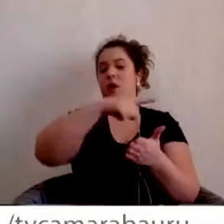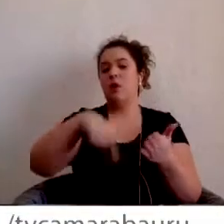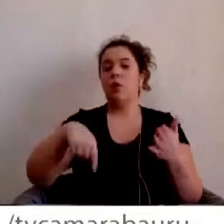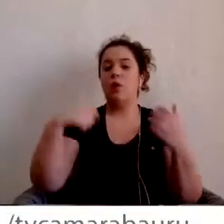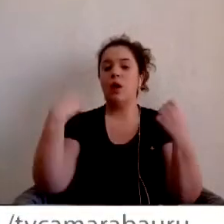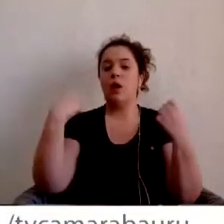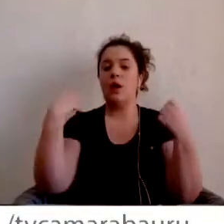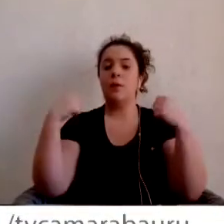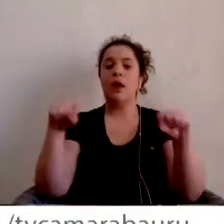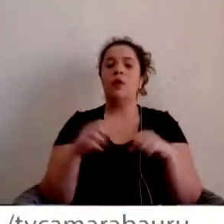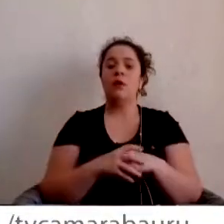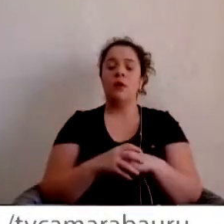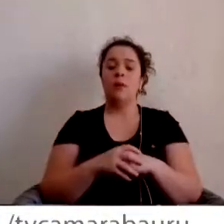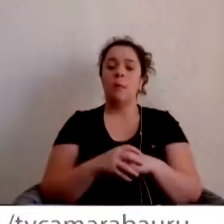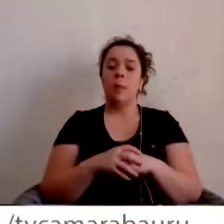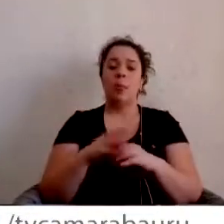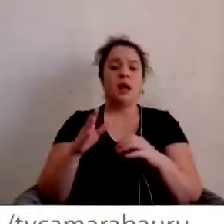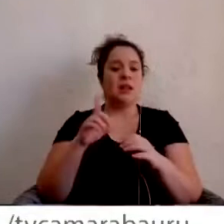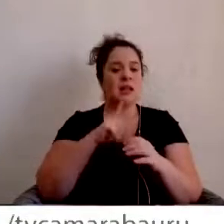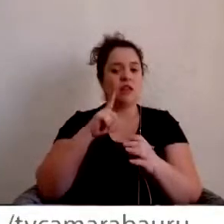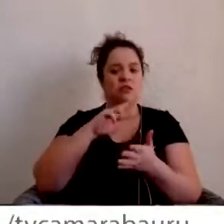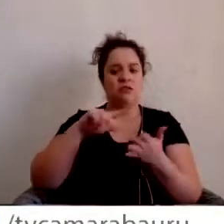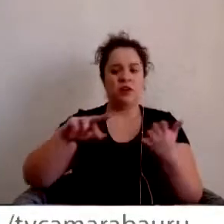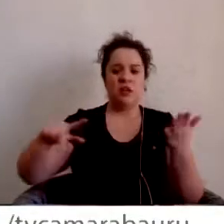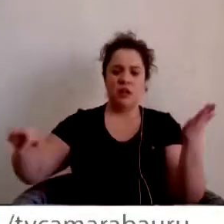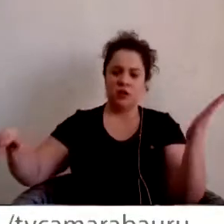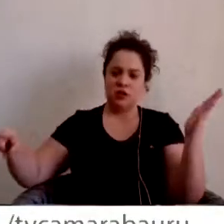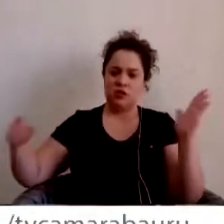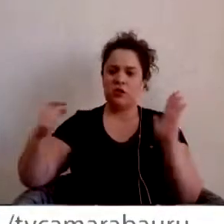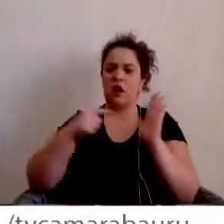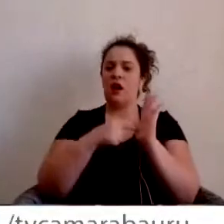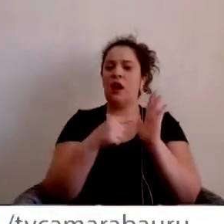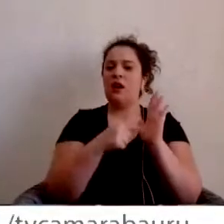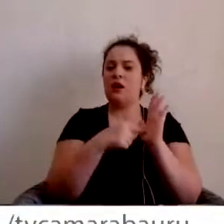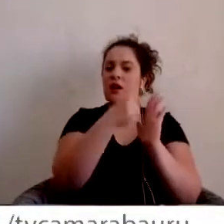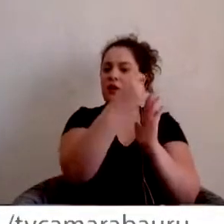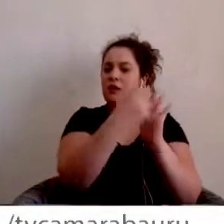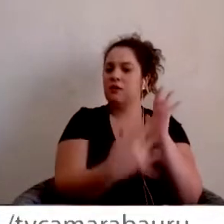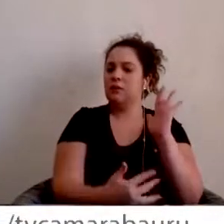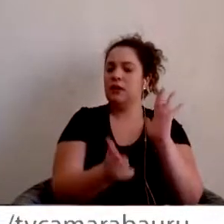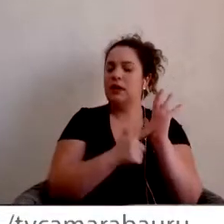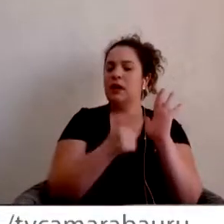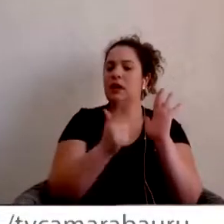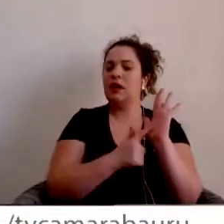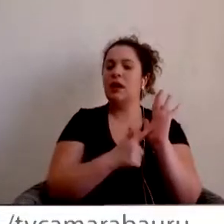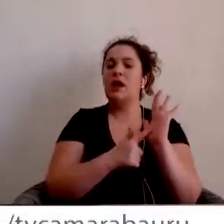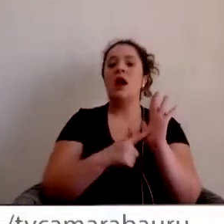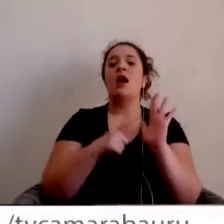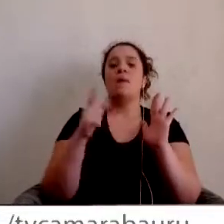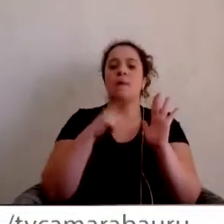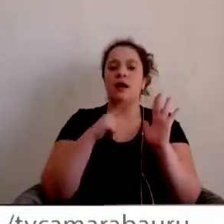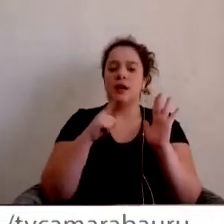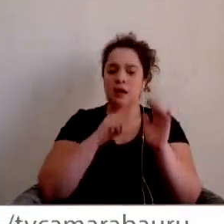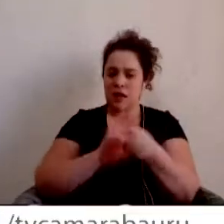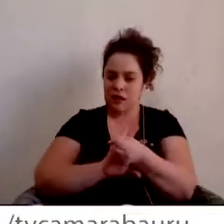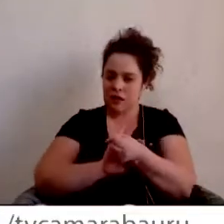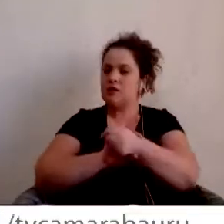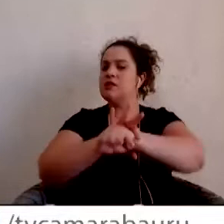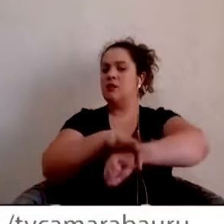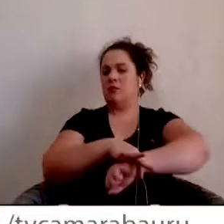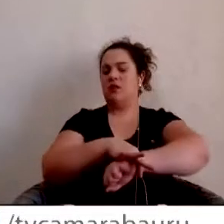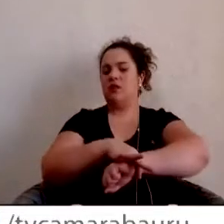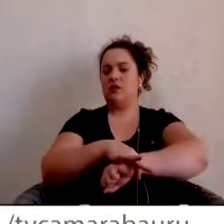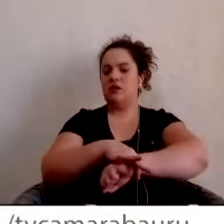nós colocamos aqui nesse protocolo para que haja segurança para o nosso bem maior, que é o nosso cliente. Nos centros de treinamento físico,